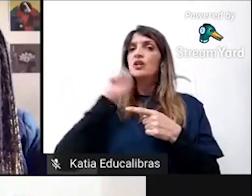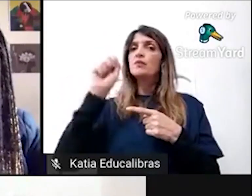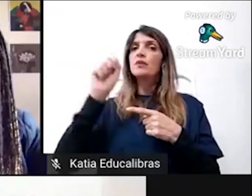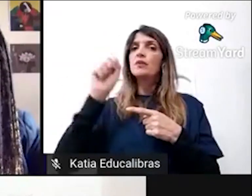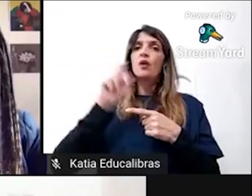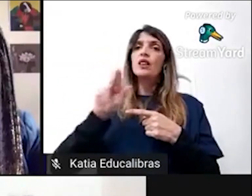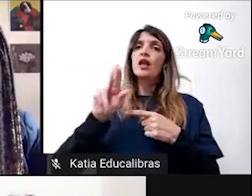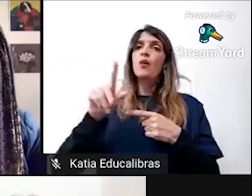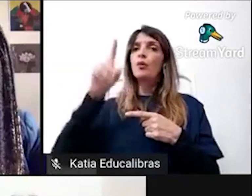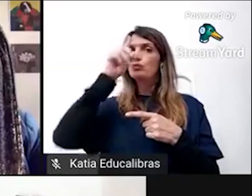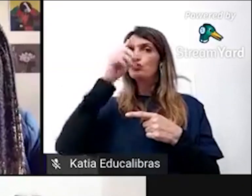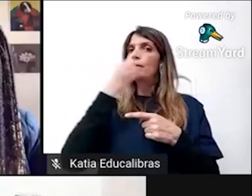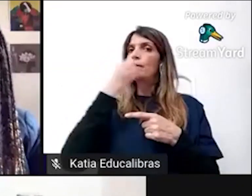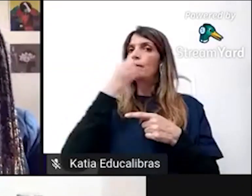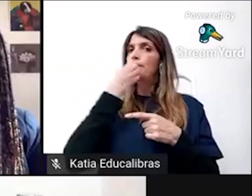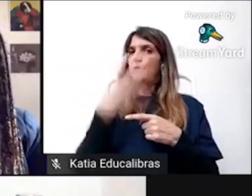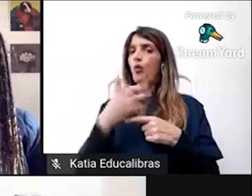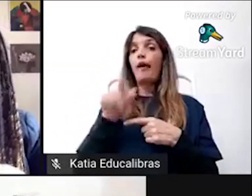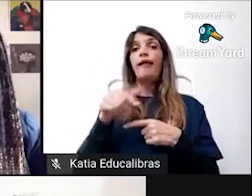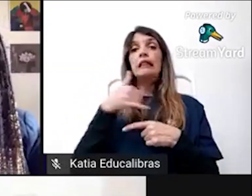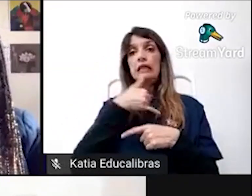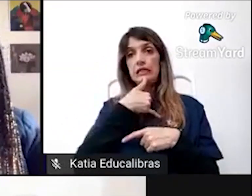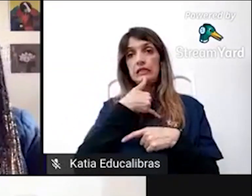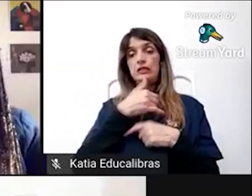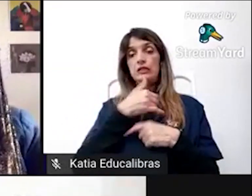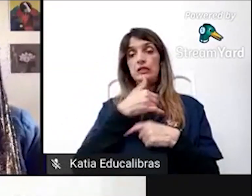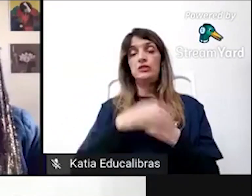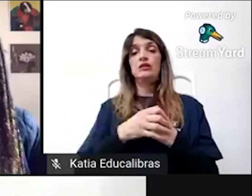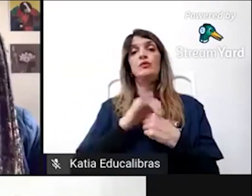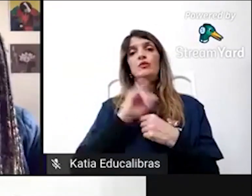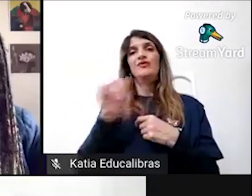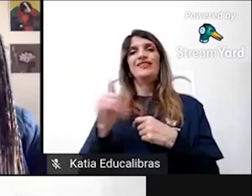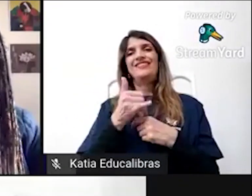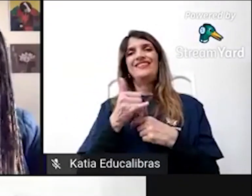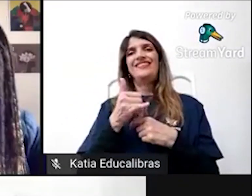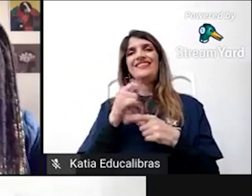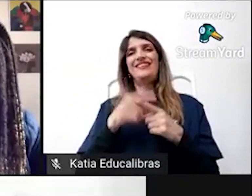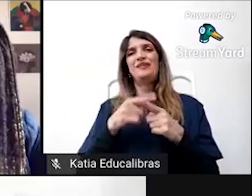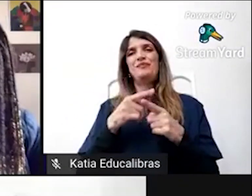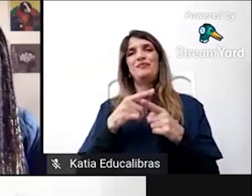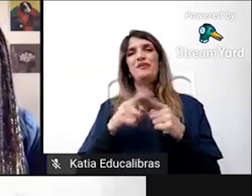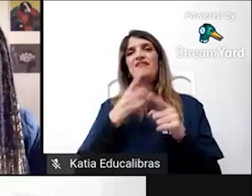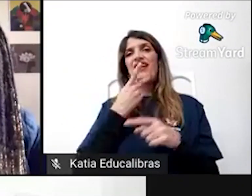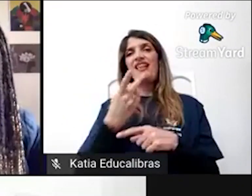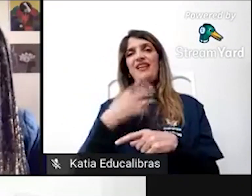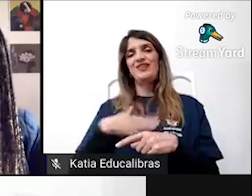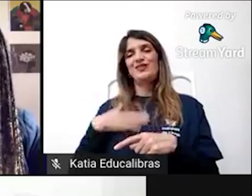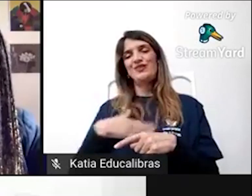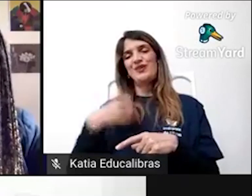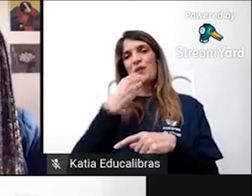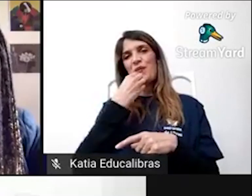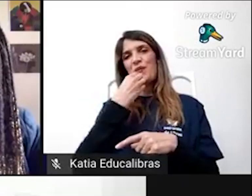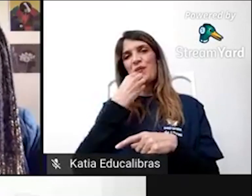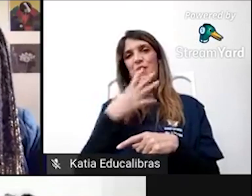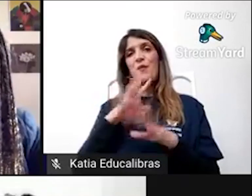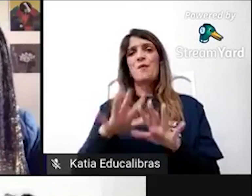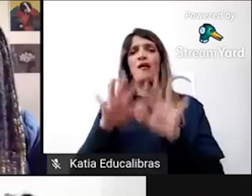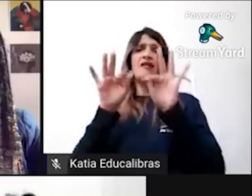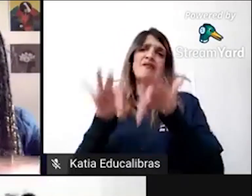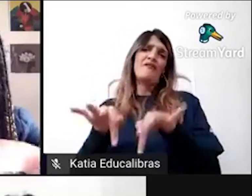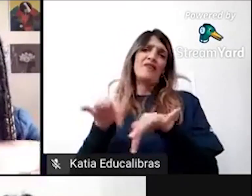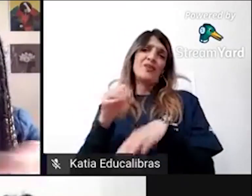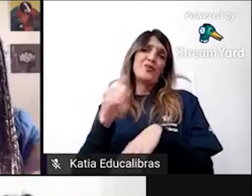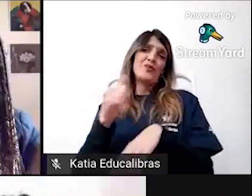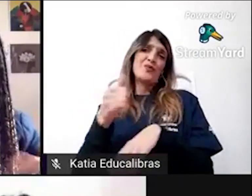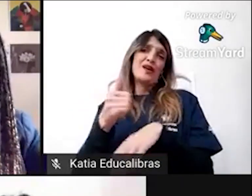é um dia bom, né? Um dia triste. E aproveito para já dizer que tá gostoso, tá bom, mas está finalizando, então nós vamos